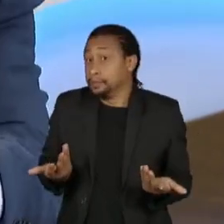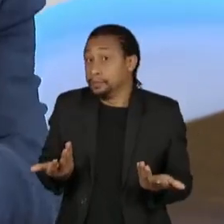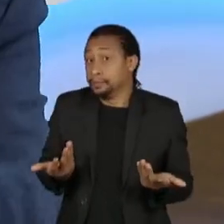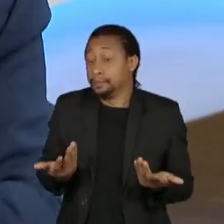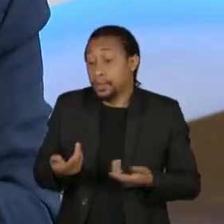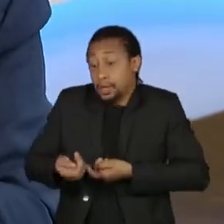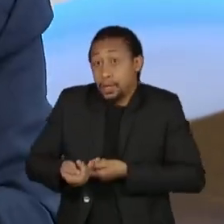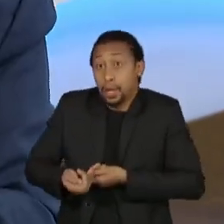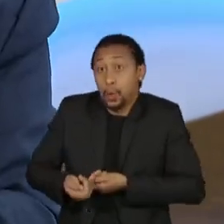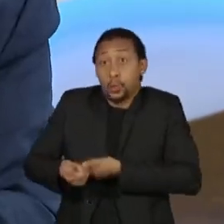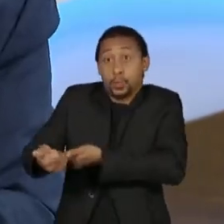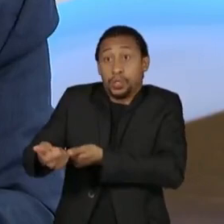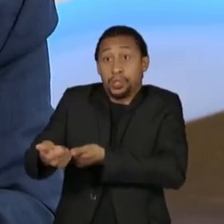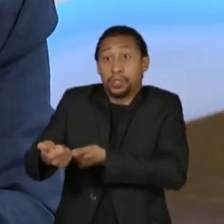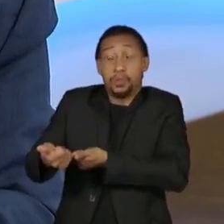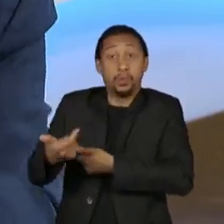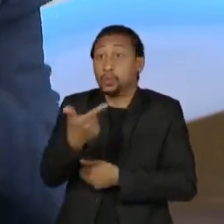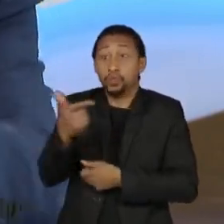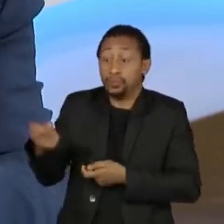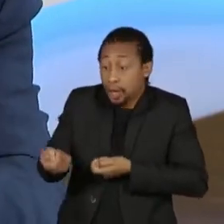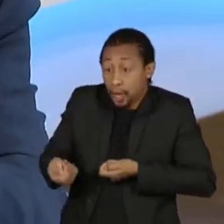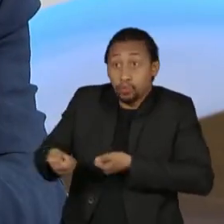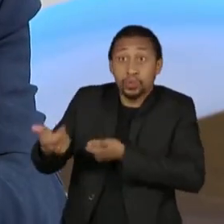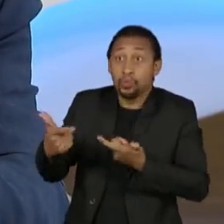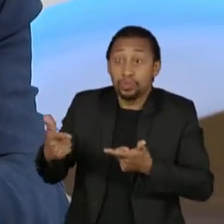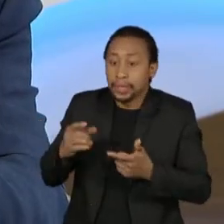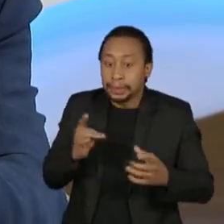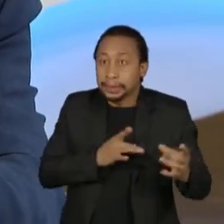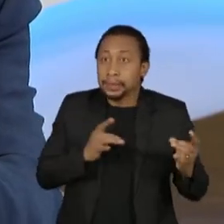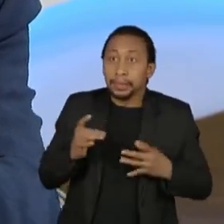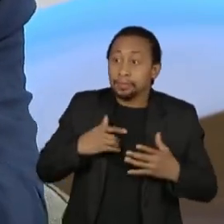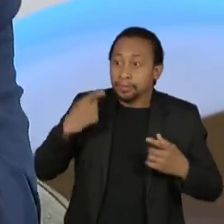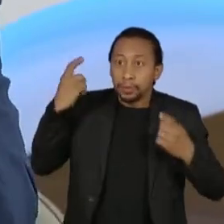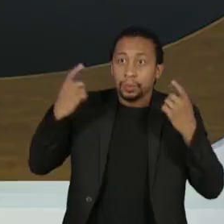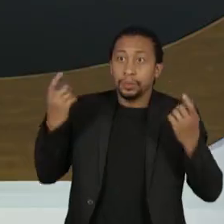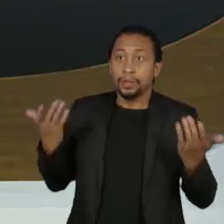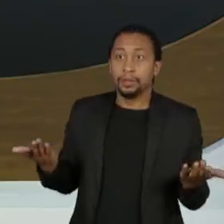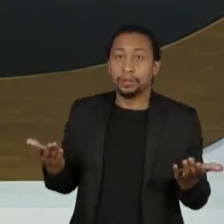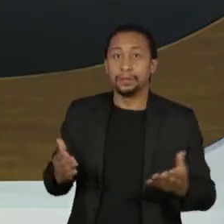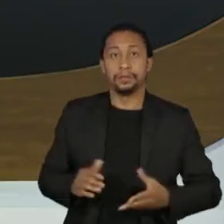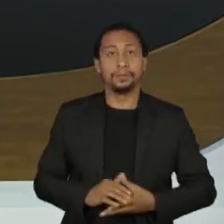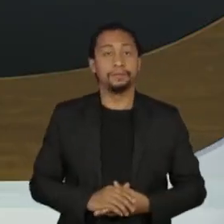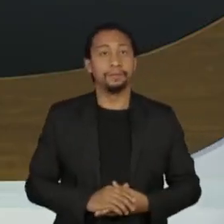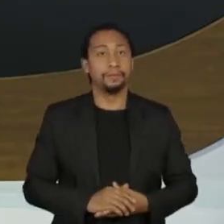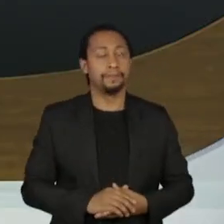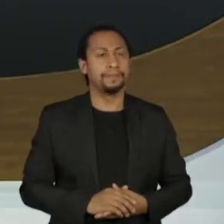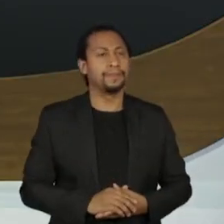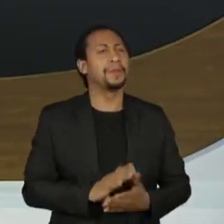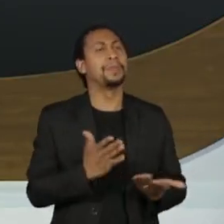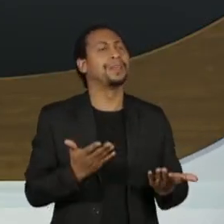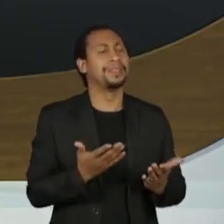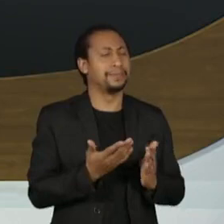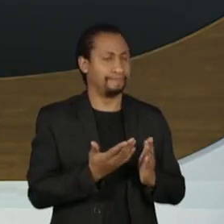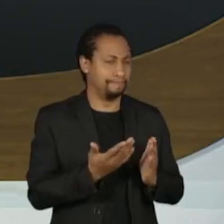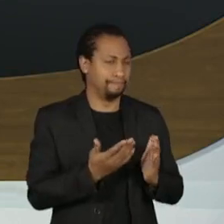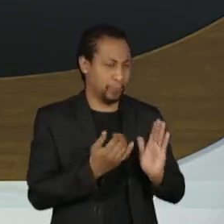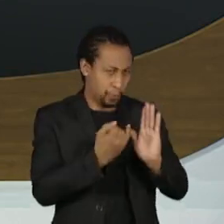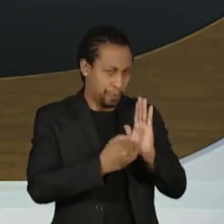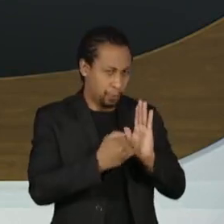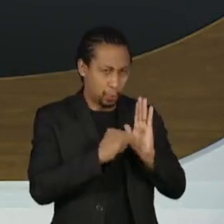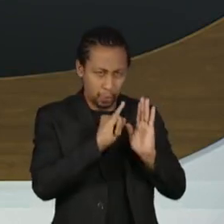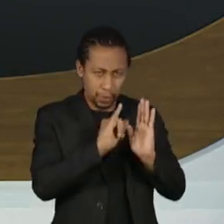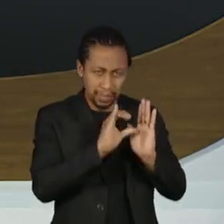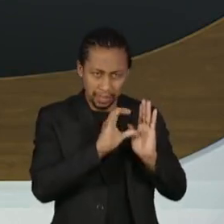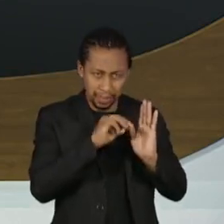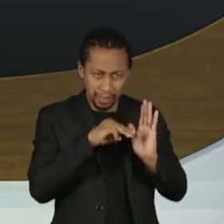o auxílio para os mais pobres. Eu tinha medo de convulsão social. Não, mas vai retirar o teto do ICMS? É um erro. O